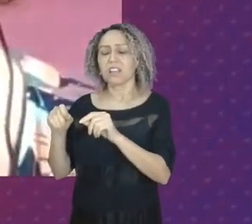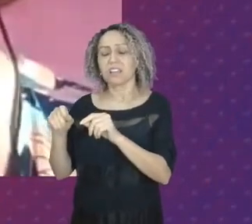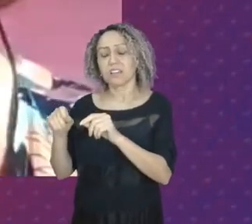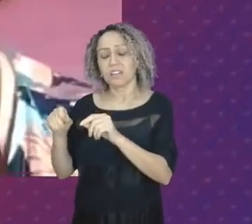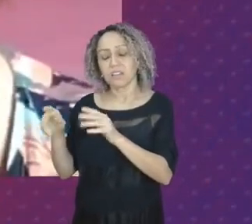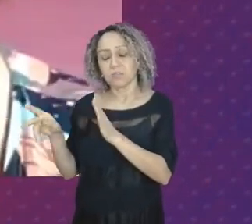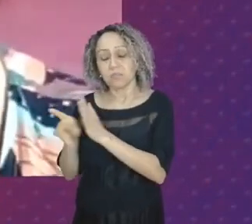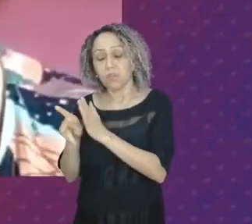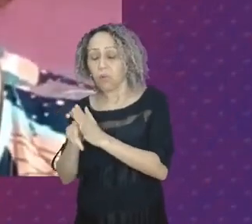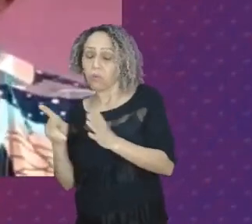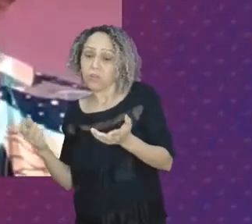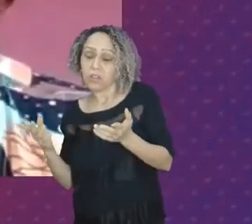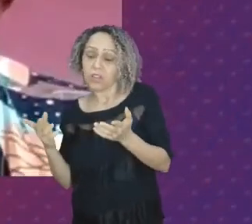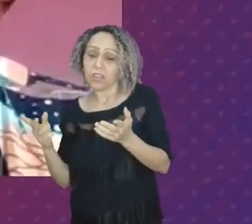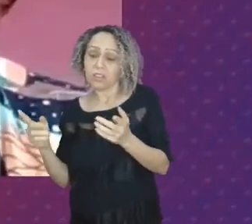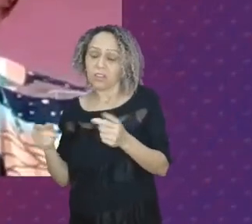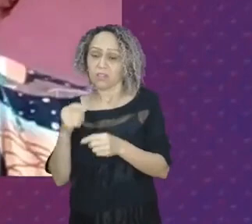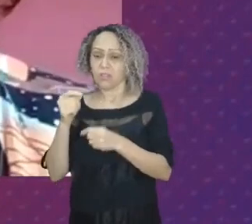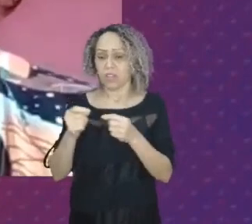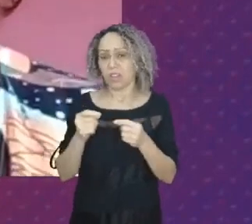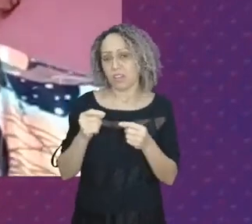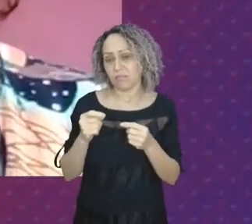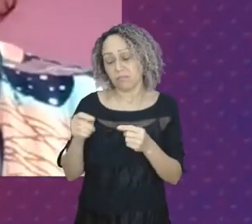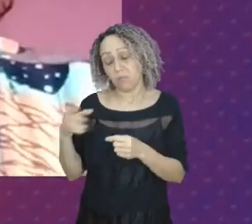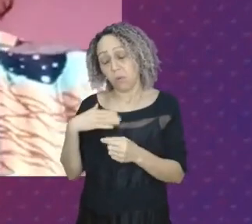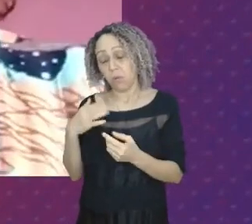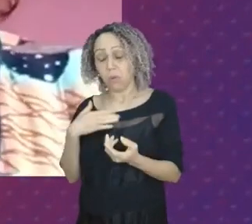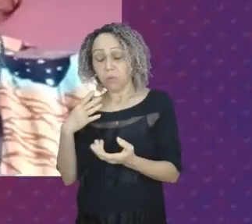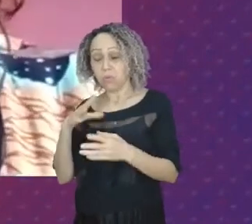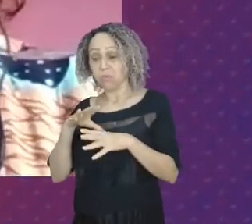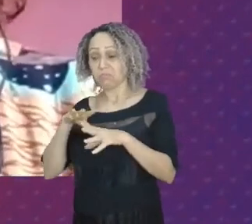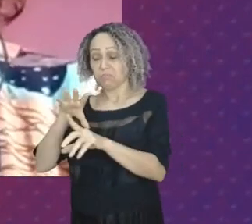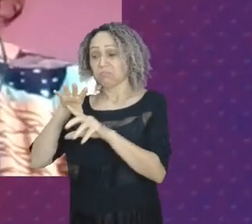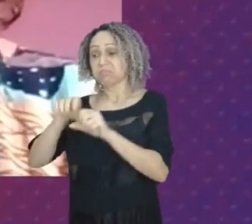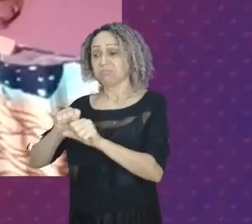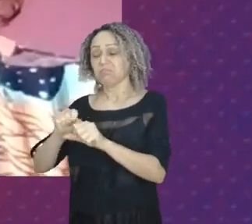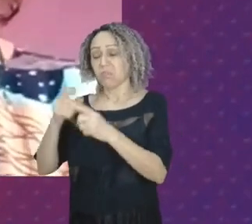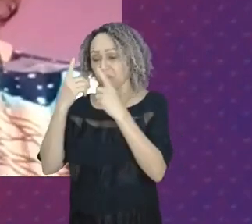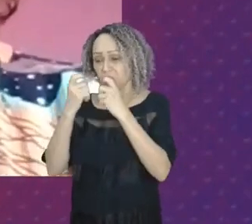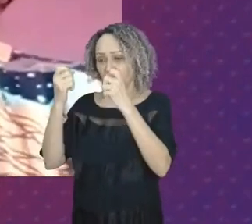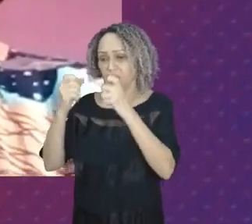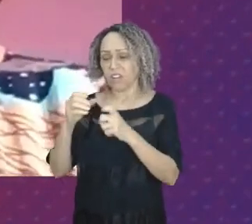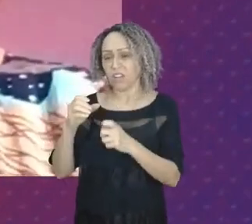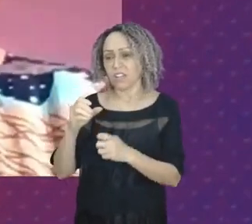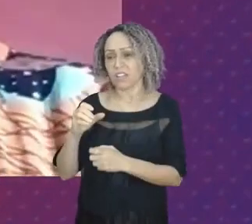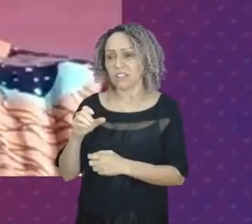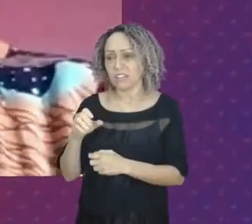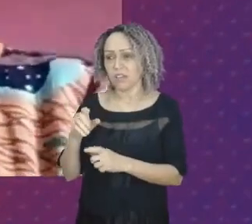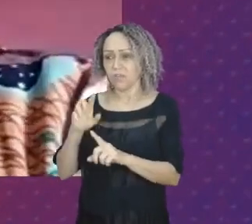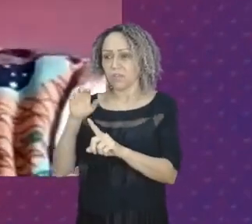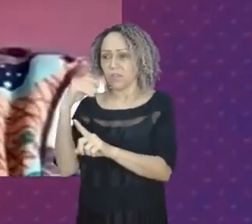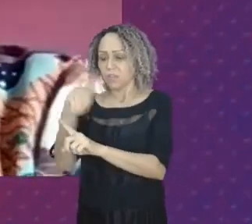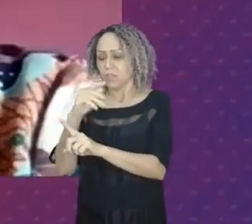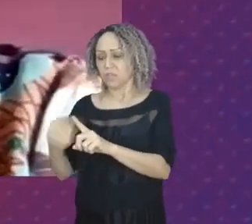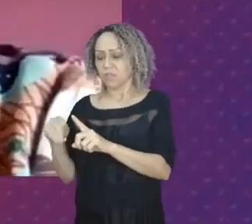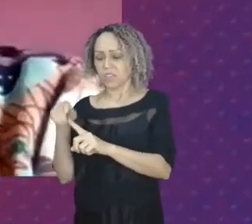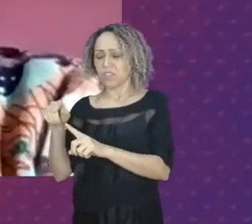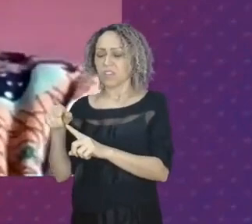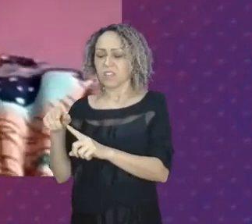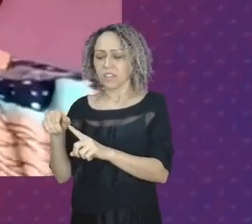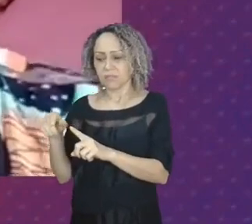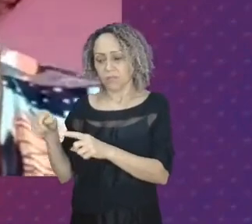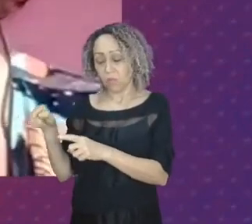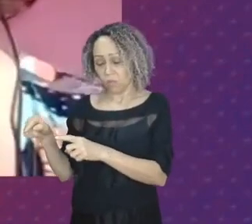uma agressão física baseado no Código Penal. Um outro ponto muito importante